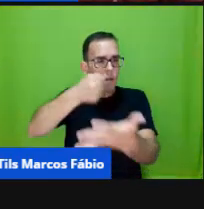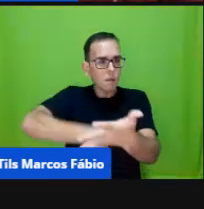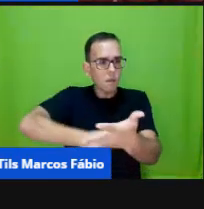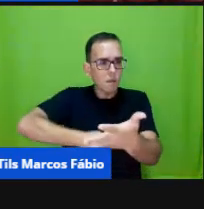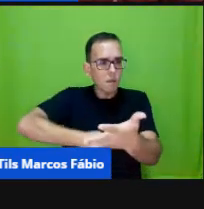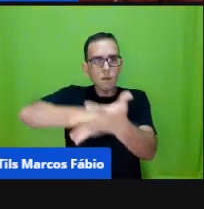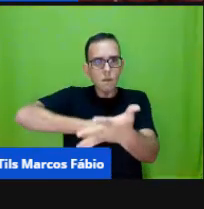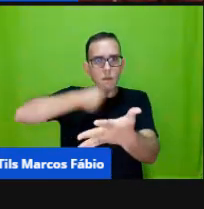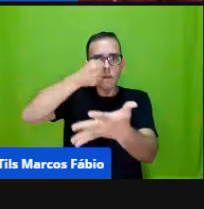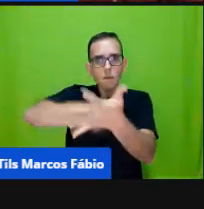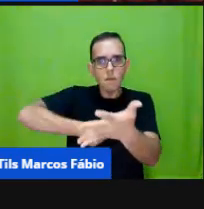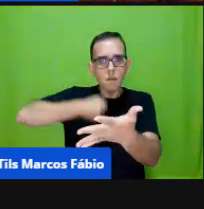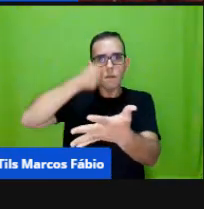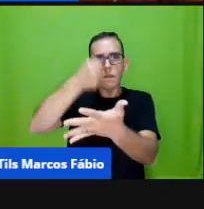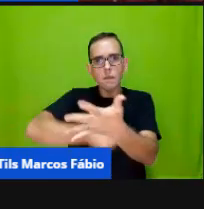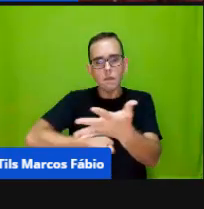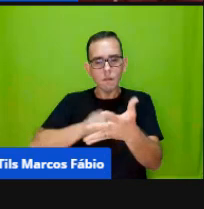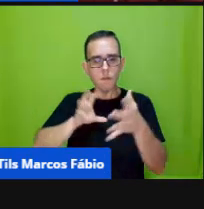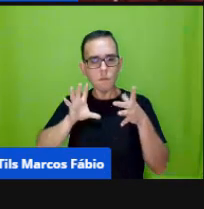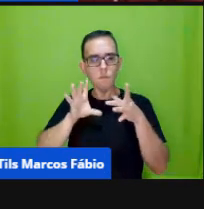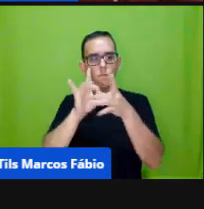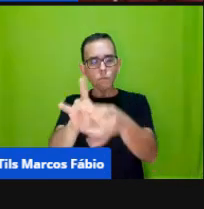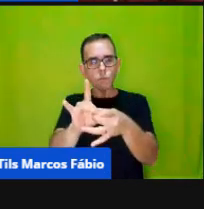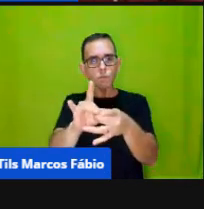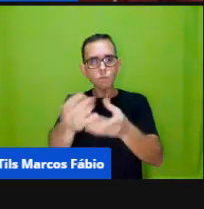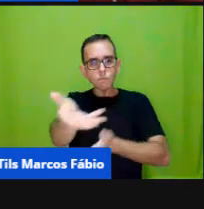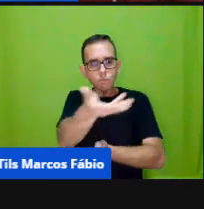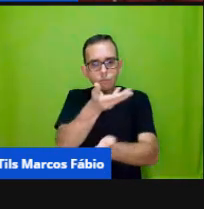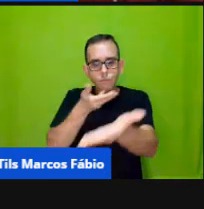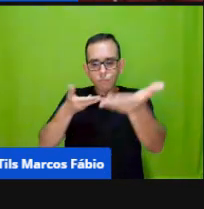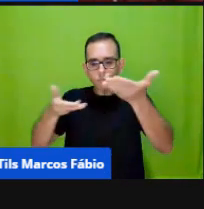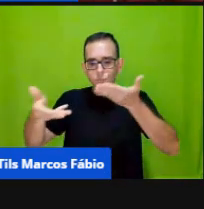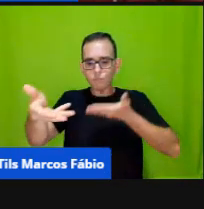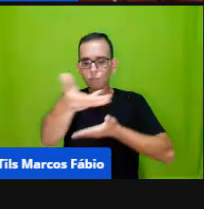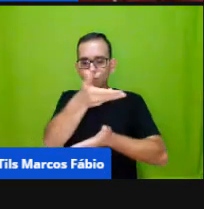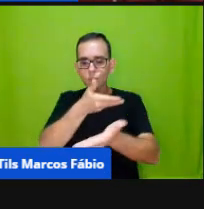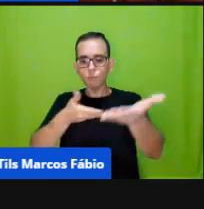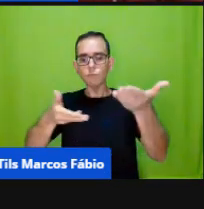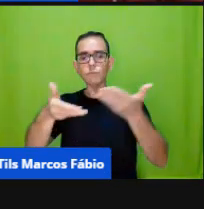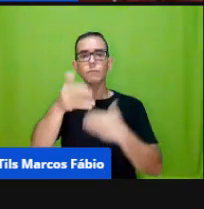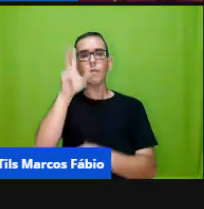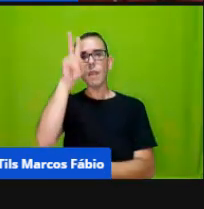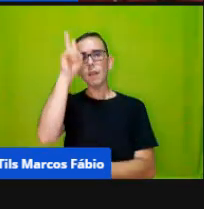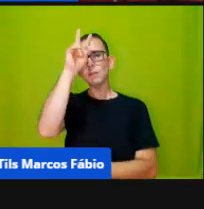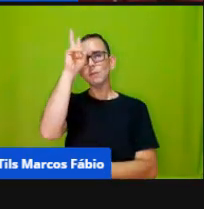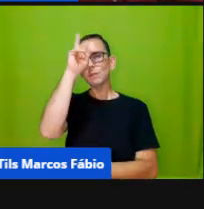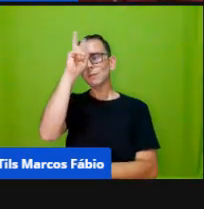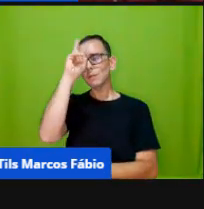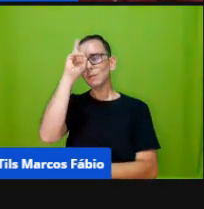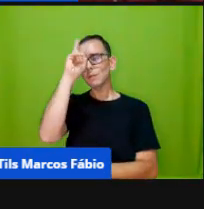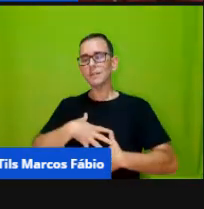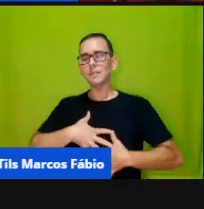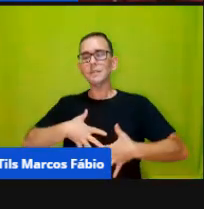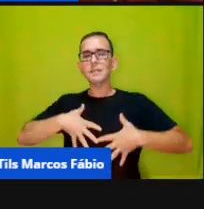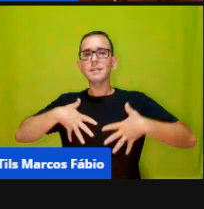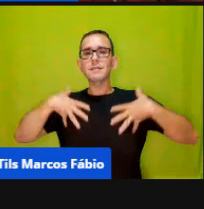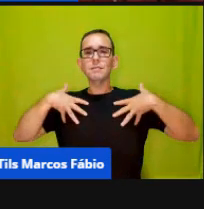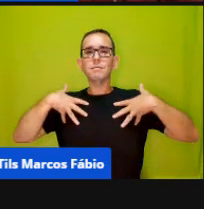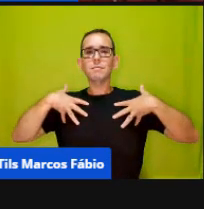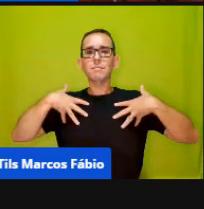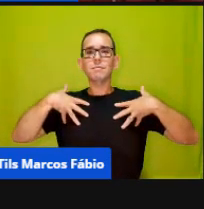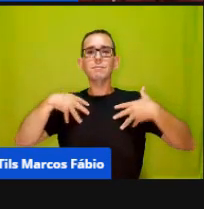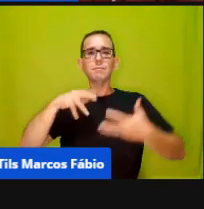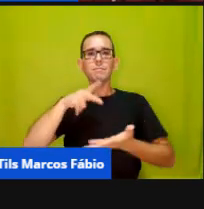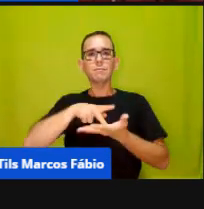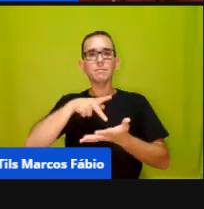uma história de participação, e é uma história de alegria. A gente,